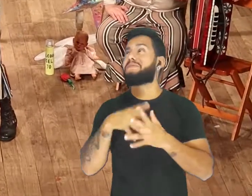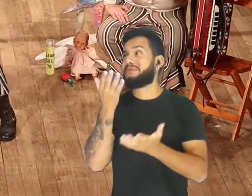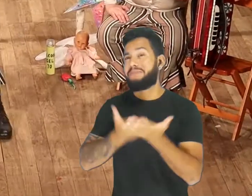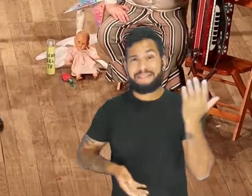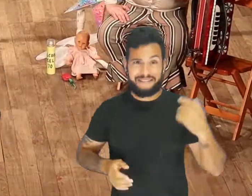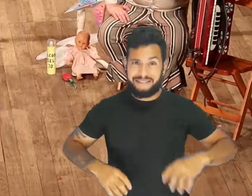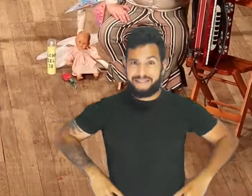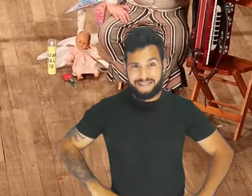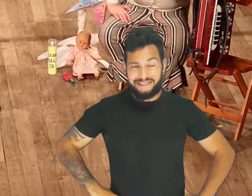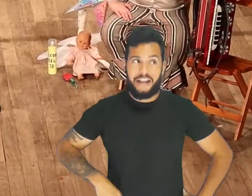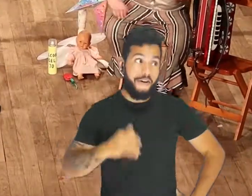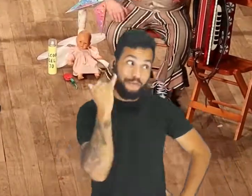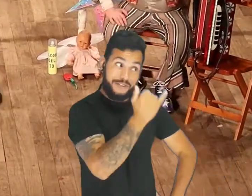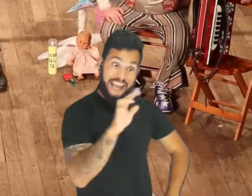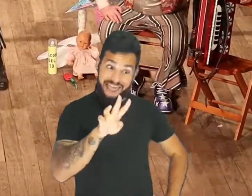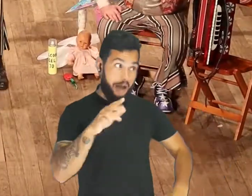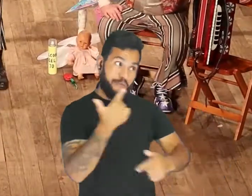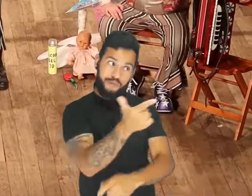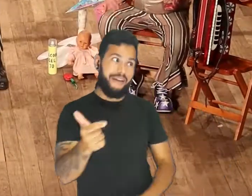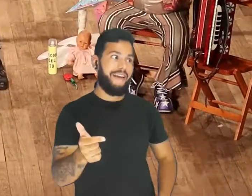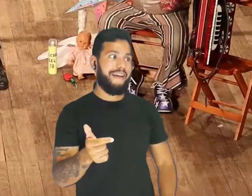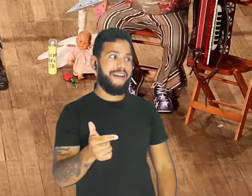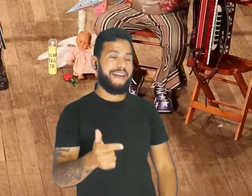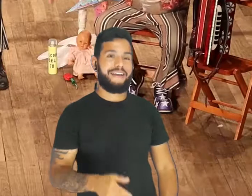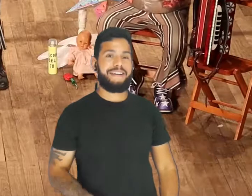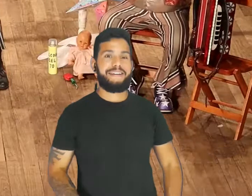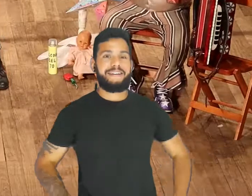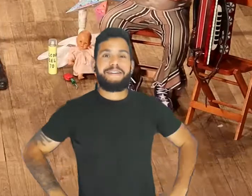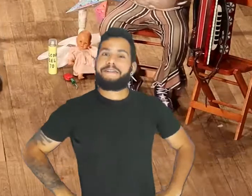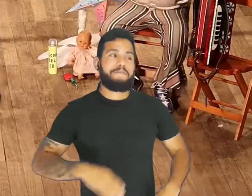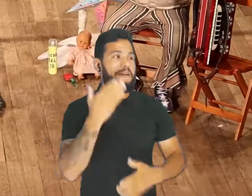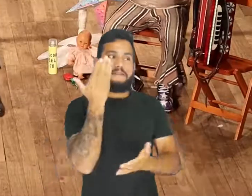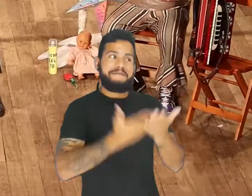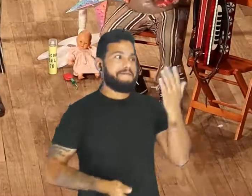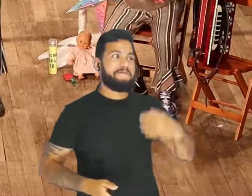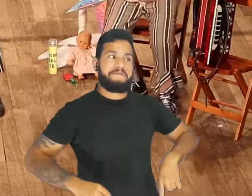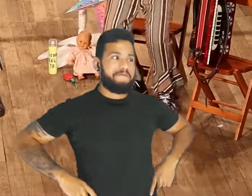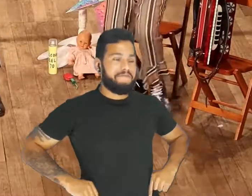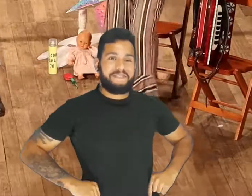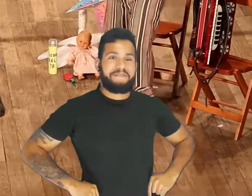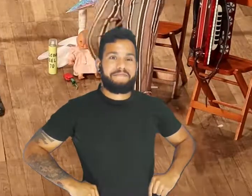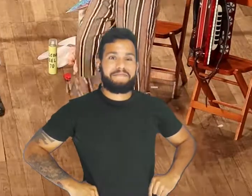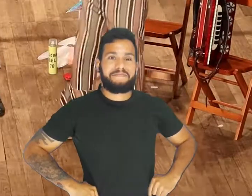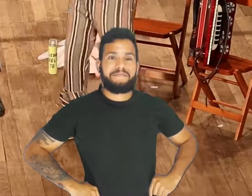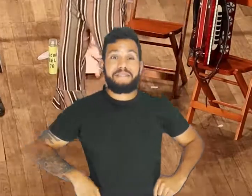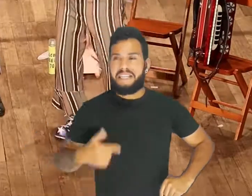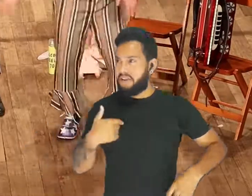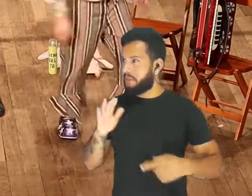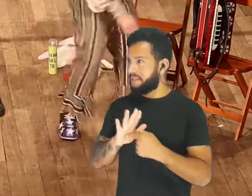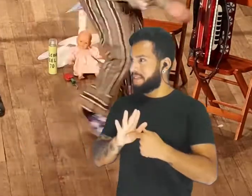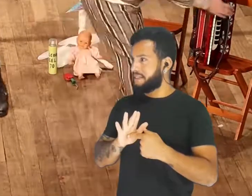Ai, pulou o W. Eu me perdi. Não tem W. Falei que não tem W. Eu esqueci. Zebrou pra